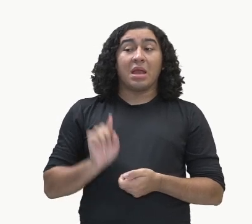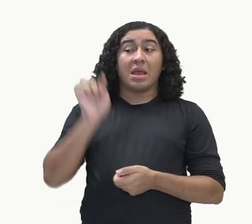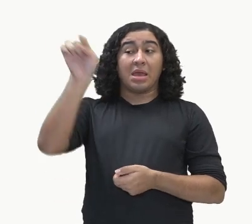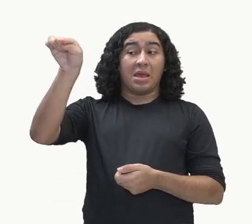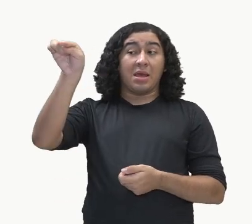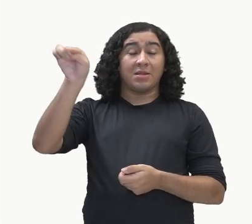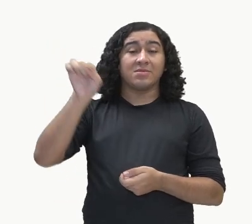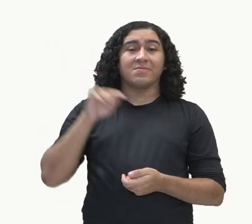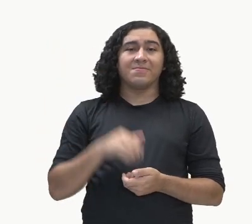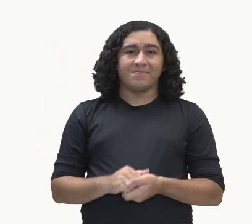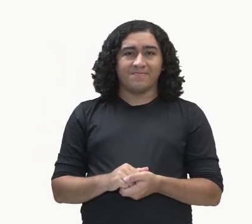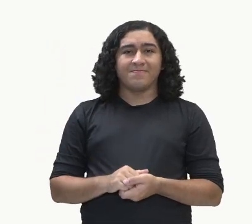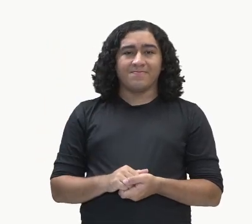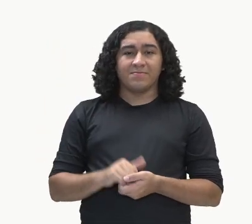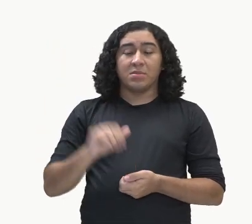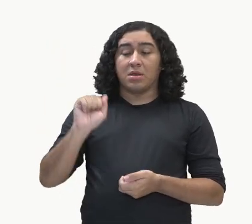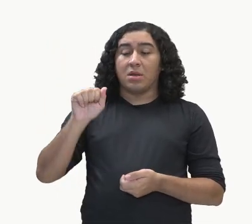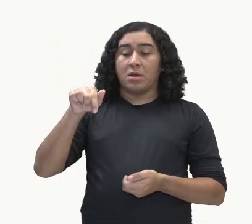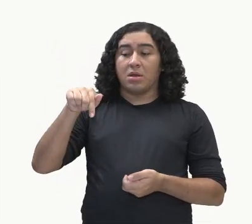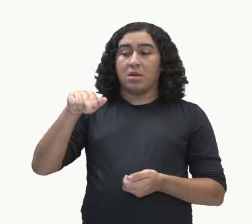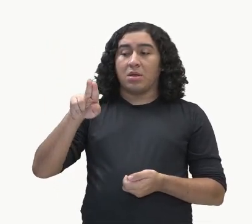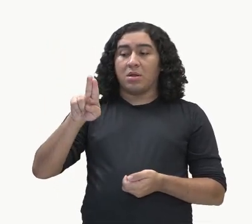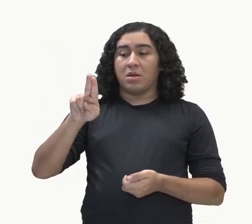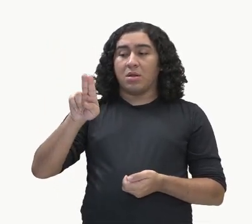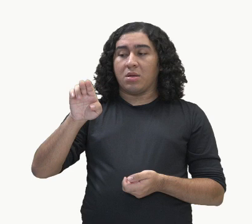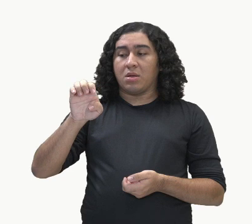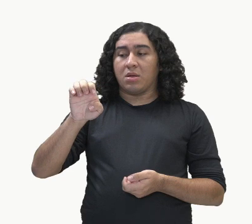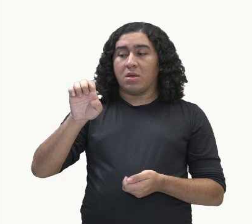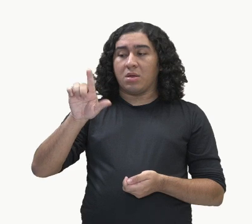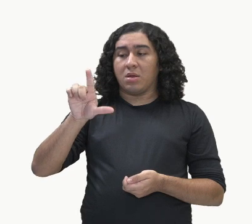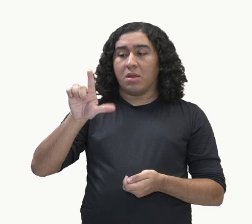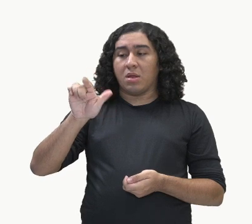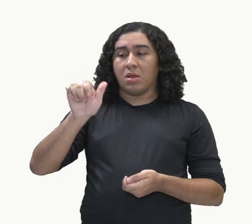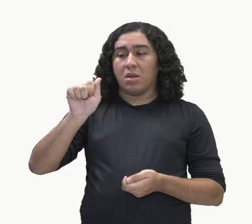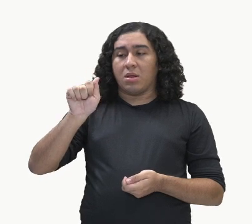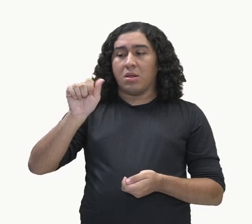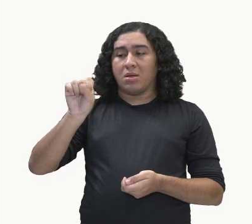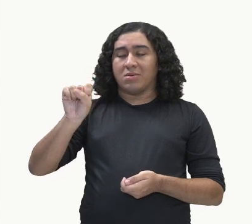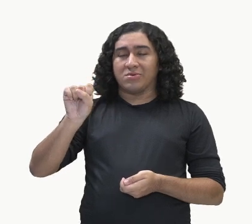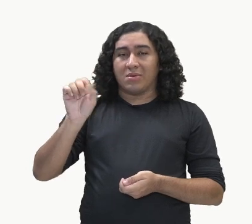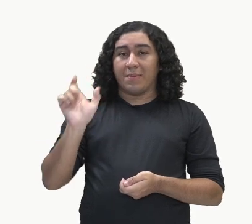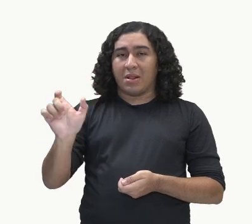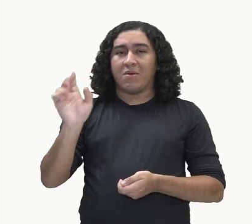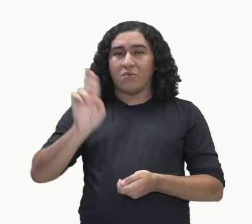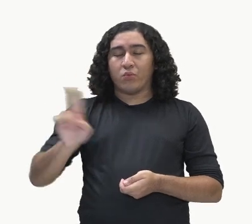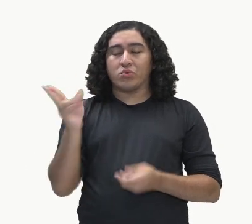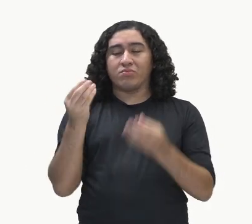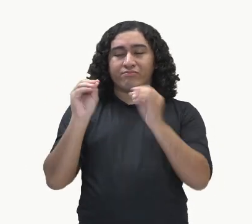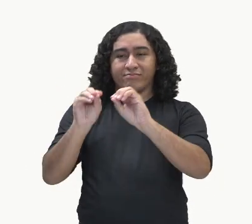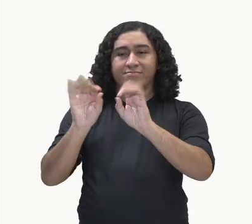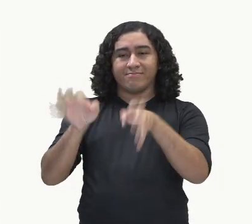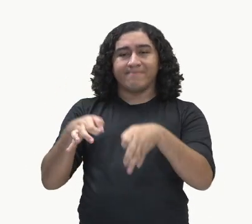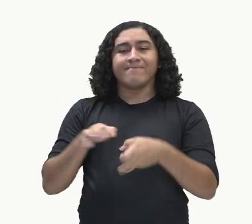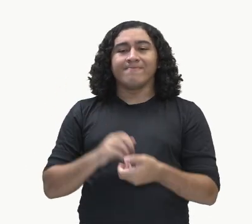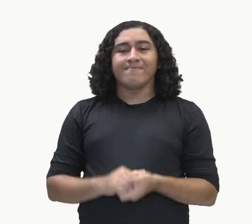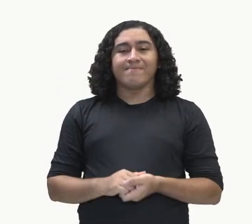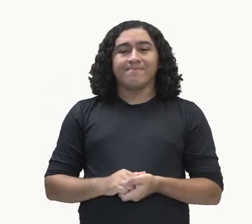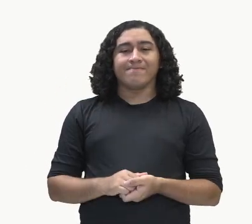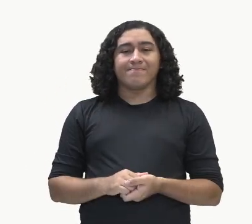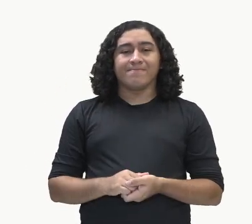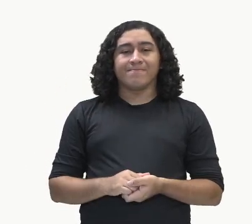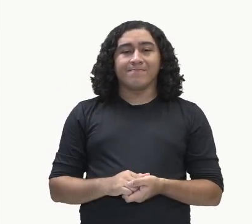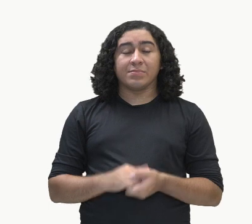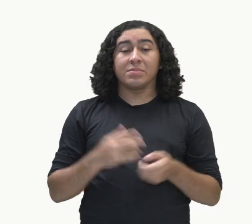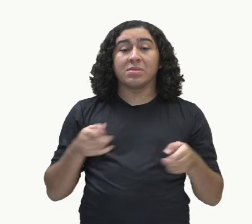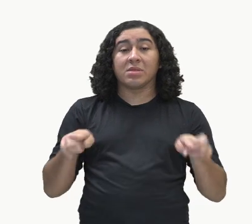aquelas. Aquelas são os pares de meias do Diego, ok? Observe que tem aqui